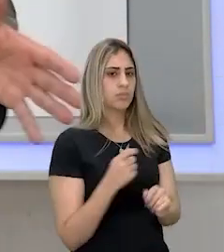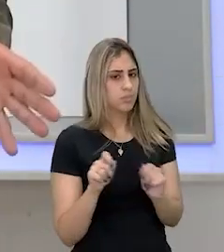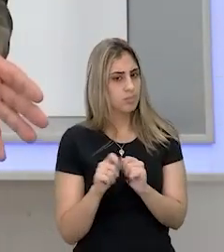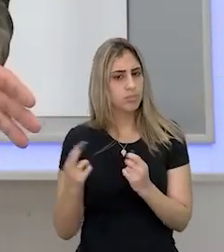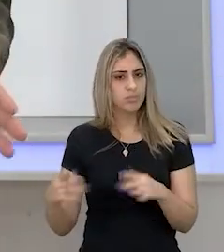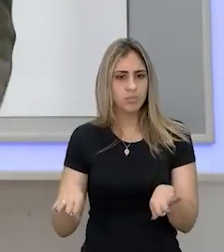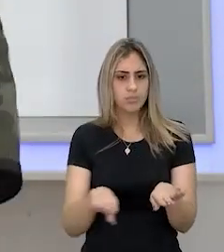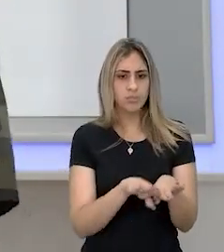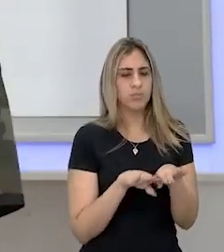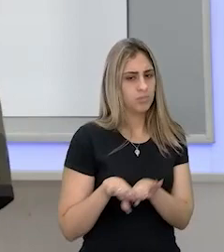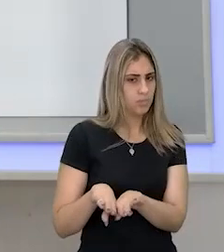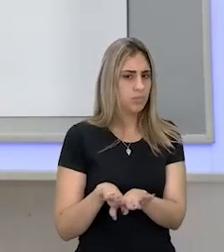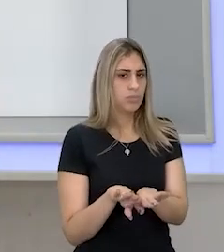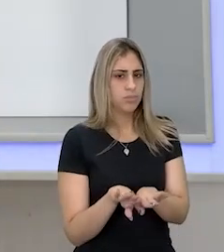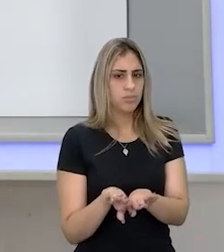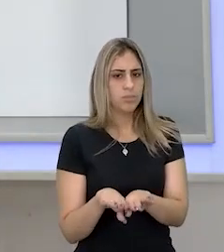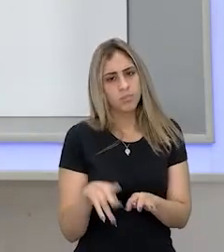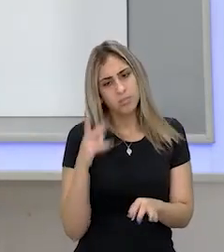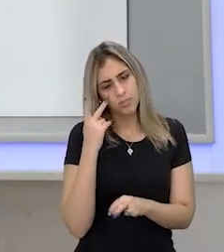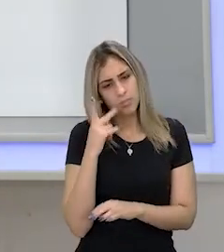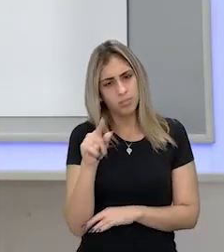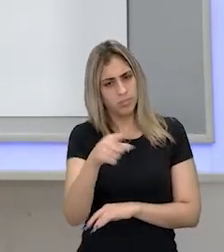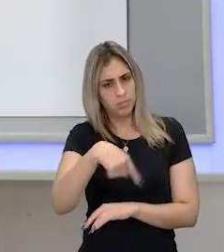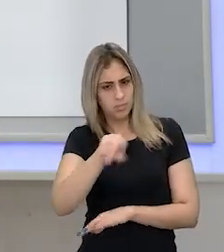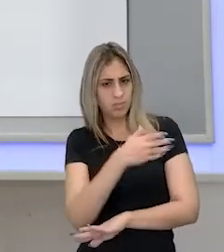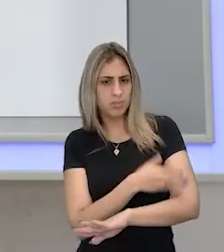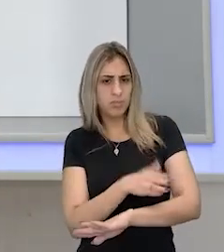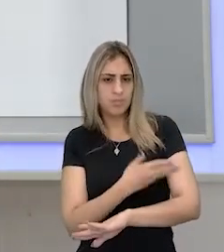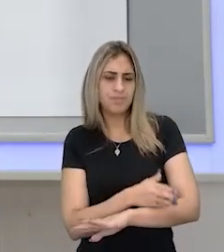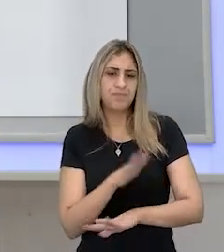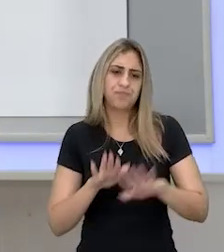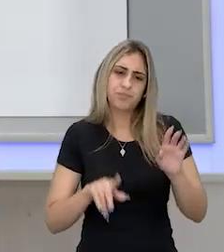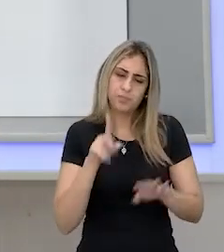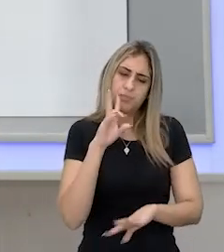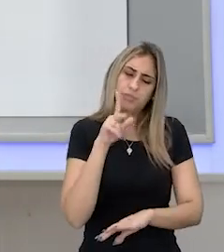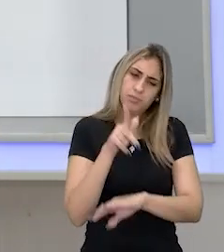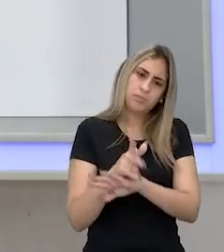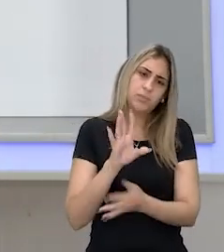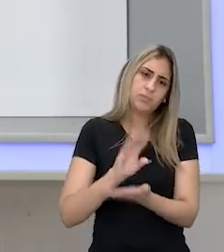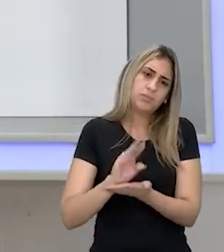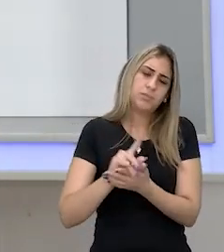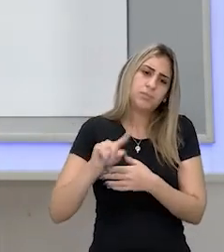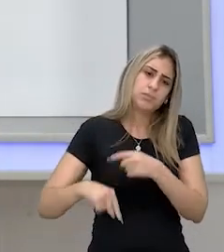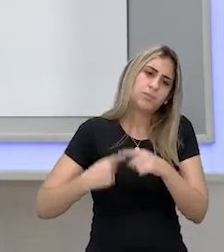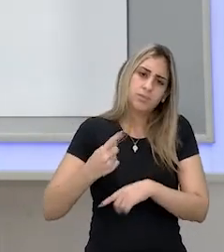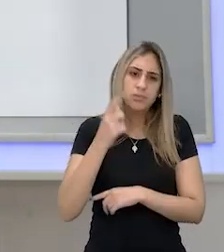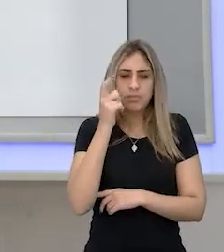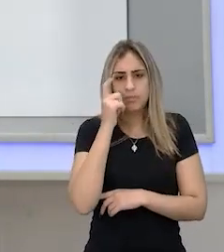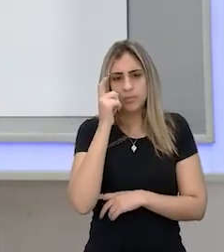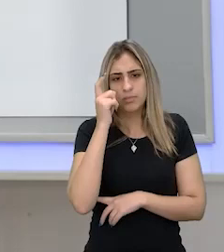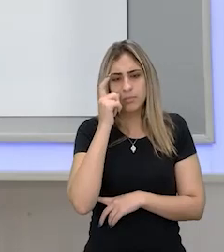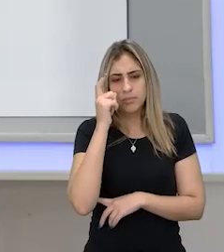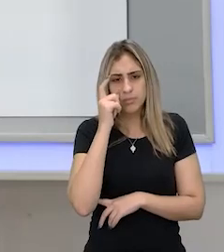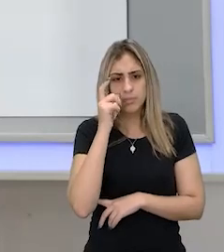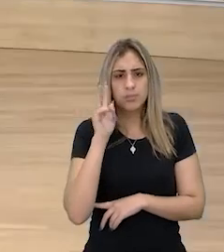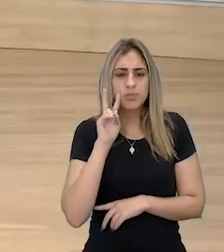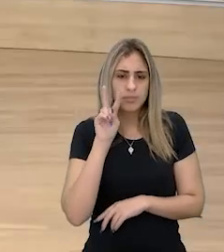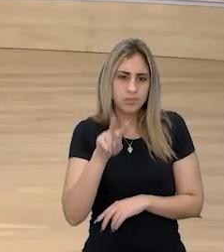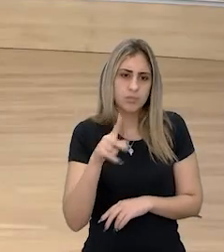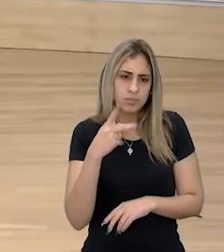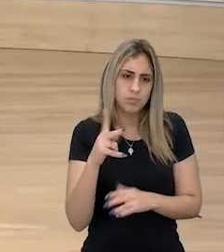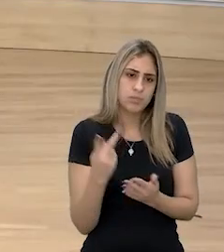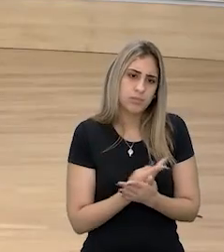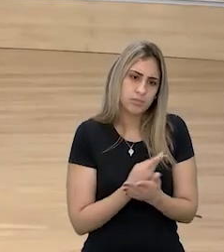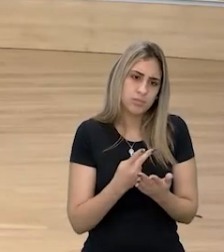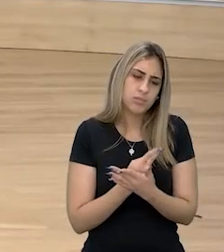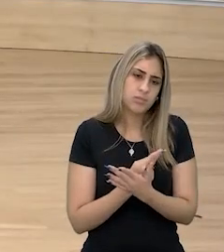igual, idênticas, né? E então, para você treinar, geralmente você grava, uhum, e depois você assiste, que aí você vê seus erros. Você vê os seus erros